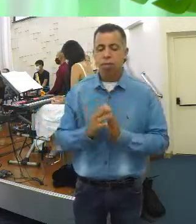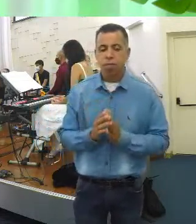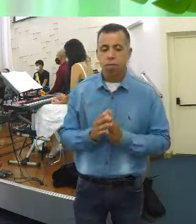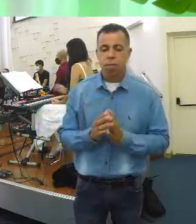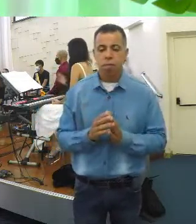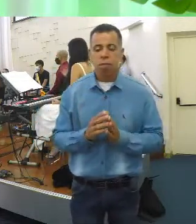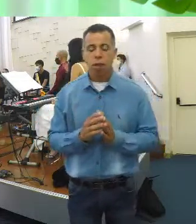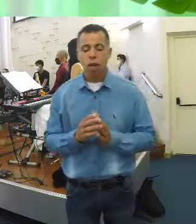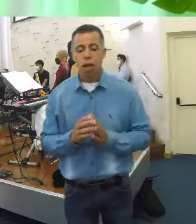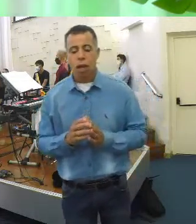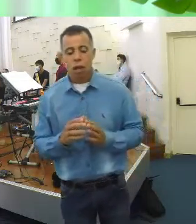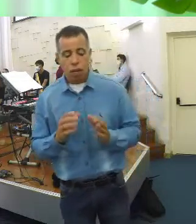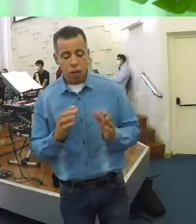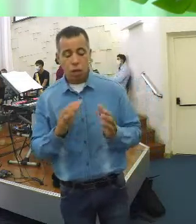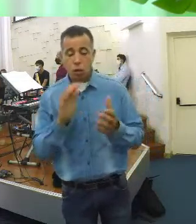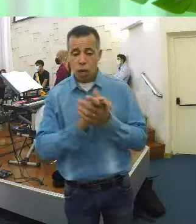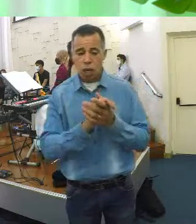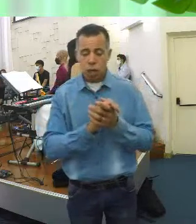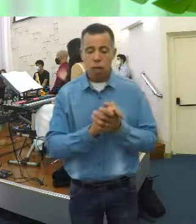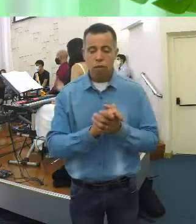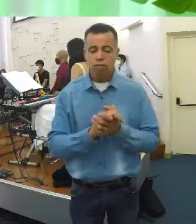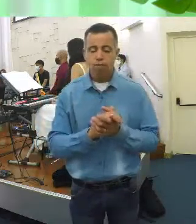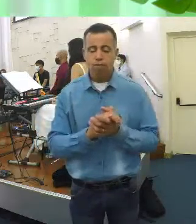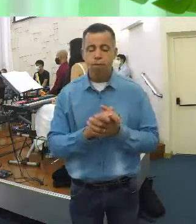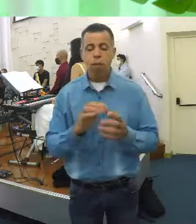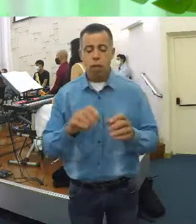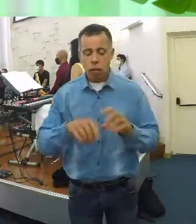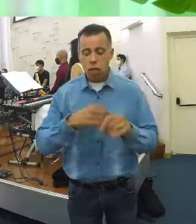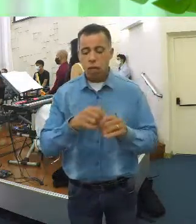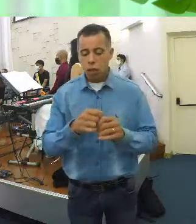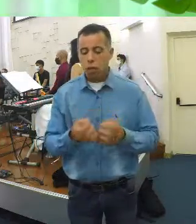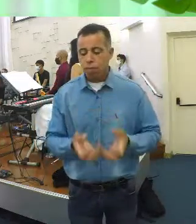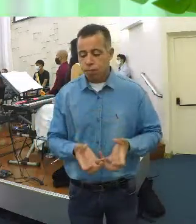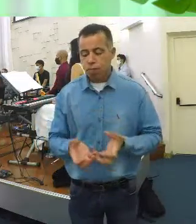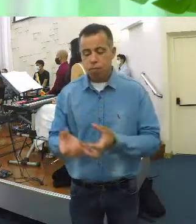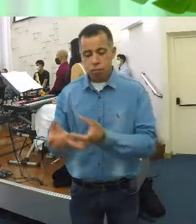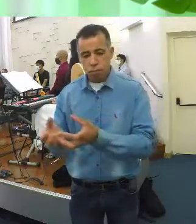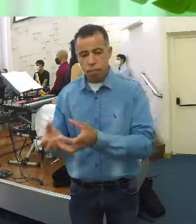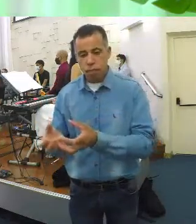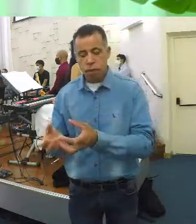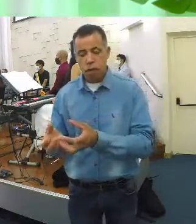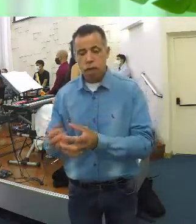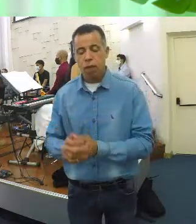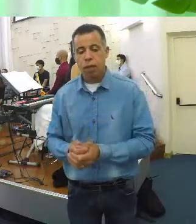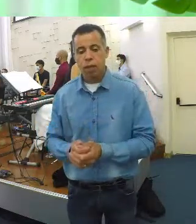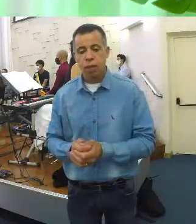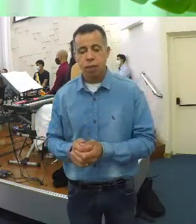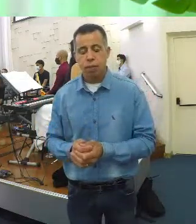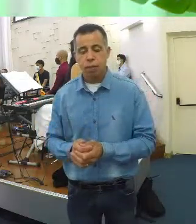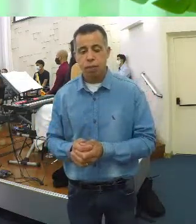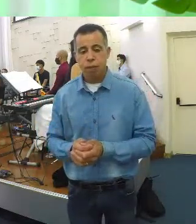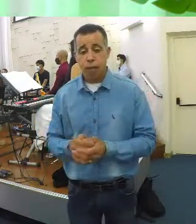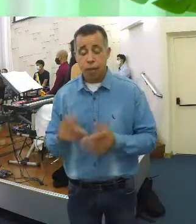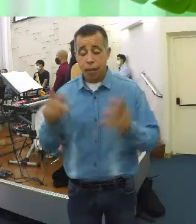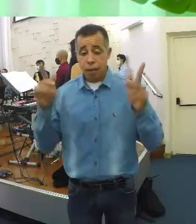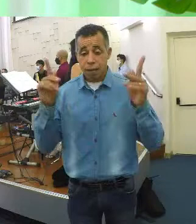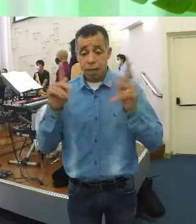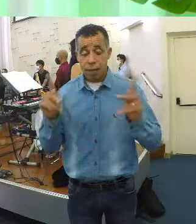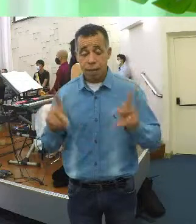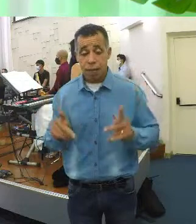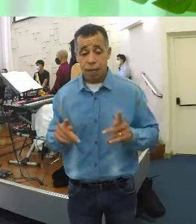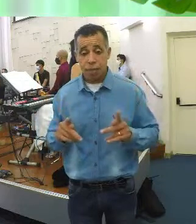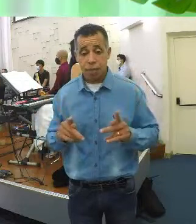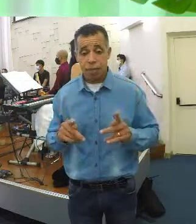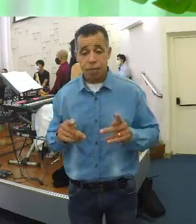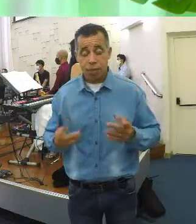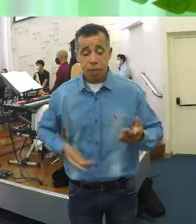para a esposa do pastor. A esposa recebeu aquilo com alegria. Ela já estava muito feliz por poder servir ao Senhor naquele